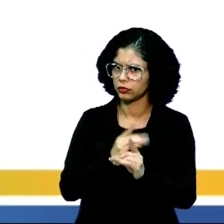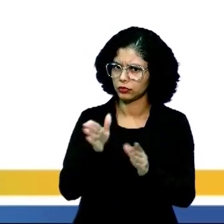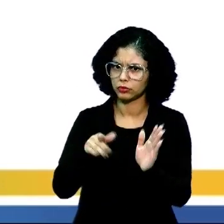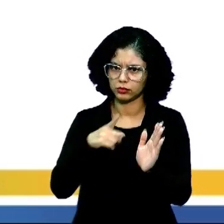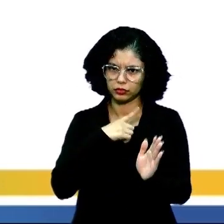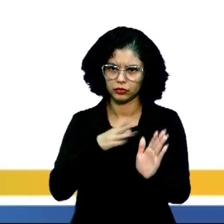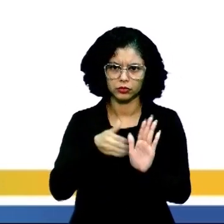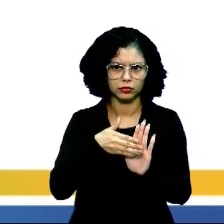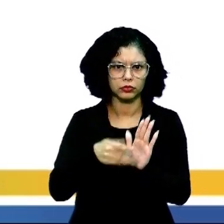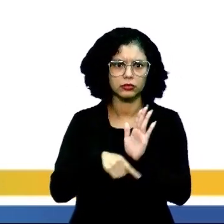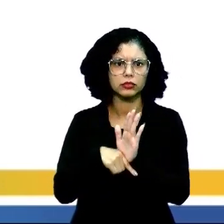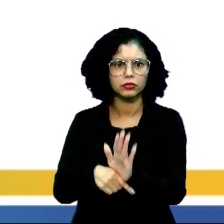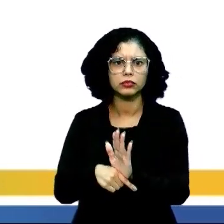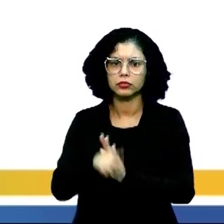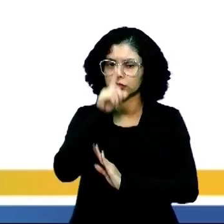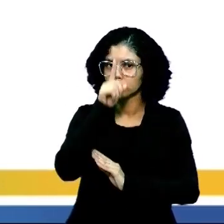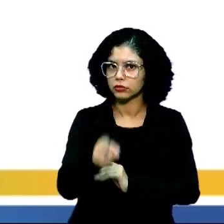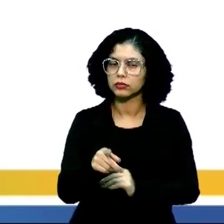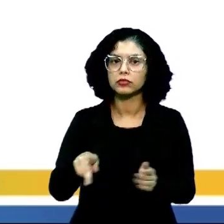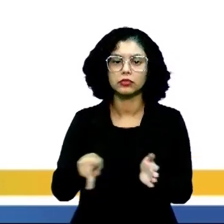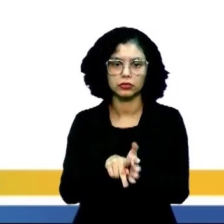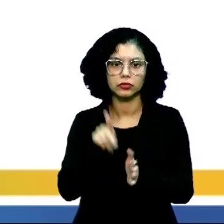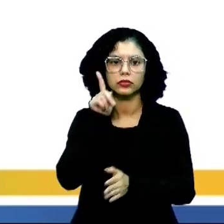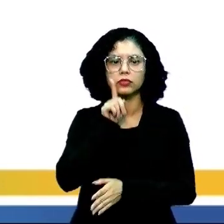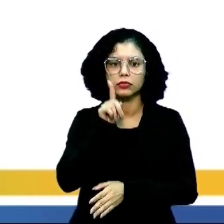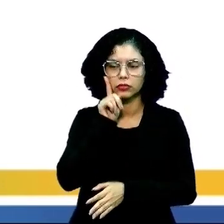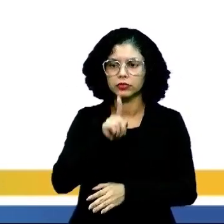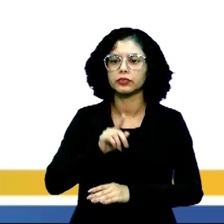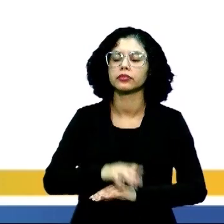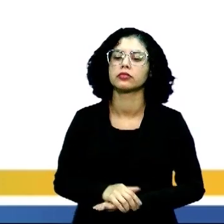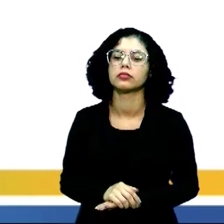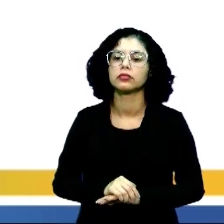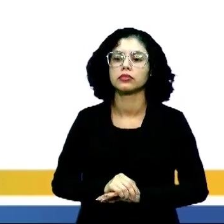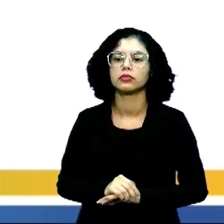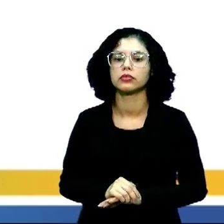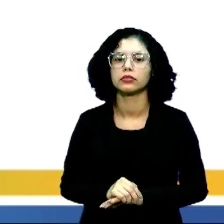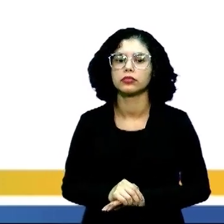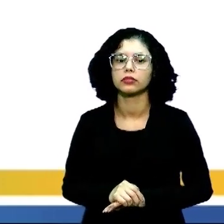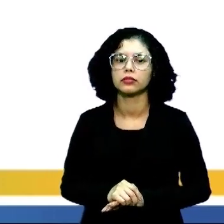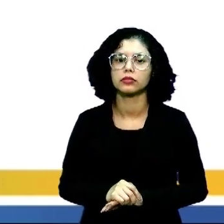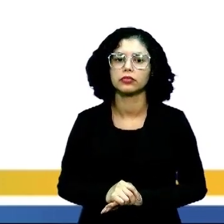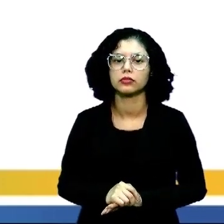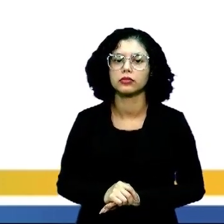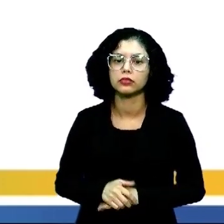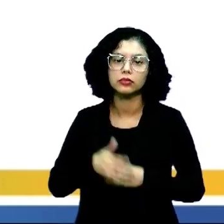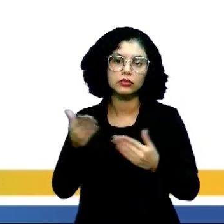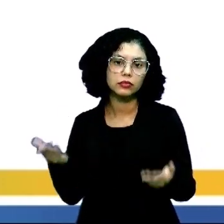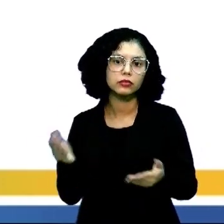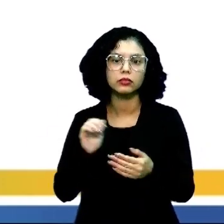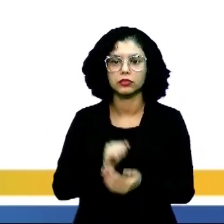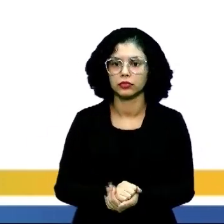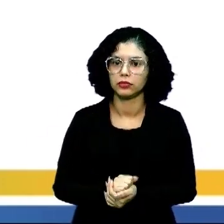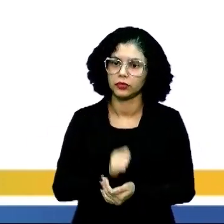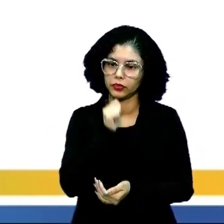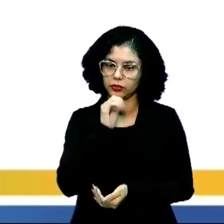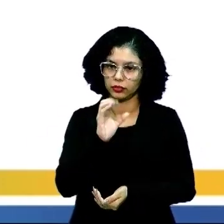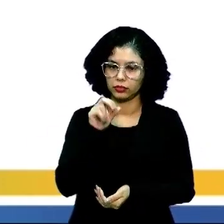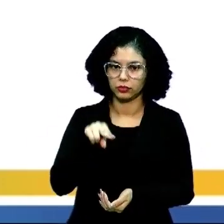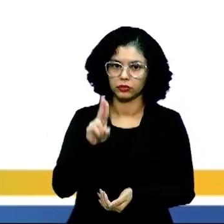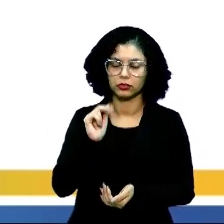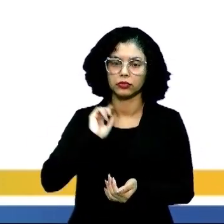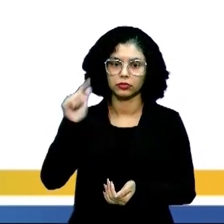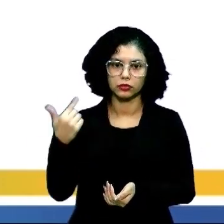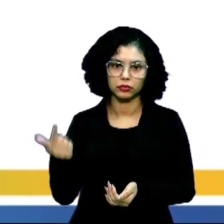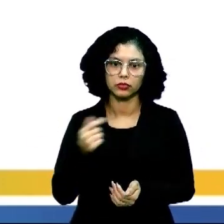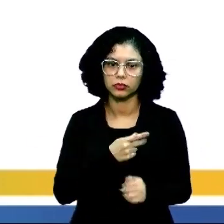obter provas concretas das acusações feitas pelos Estados Unidos. Então, logo, a ONU, após